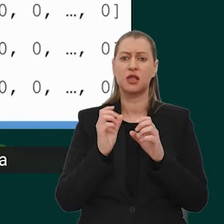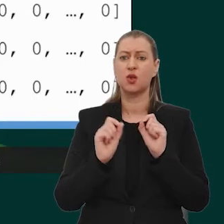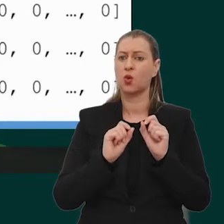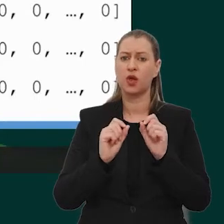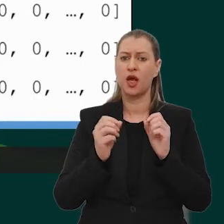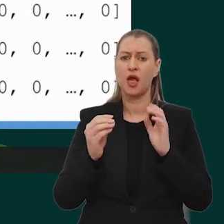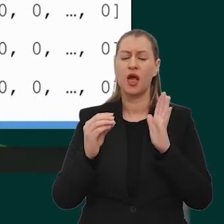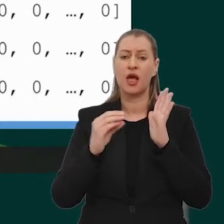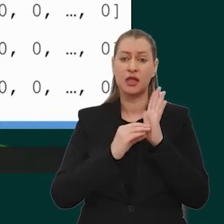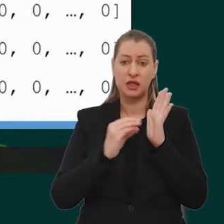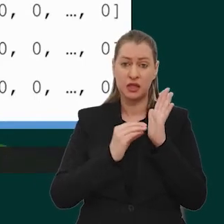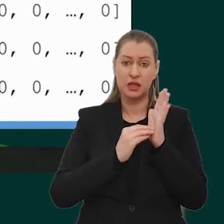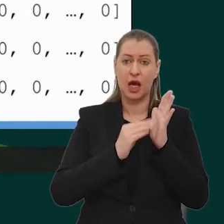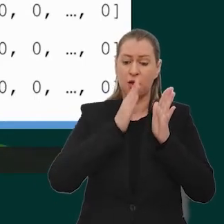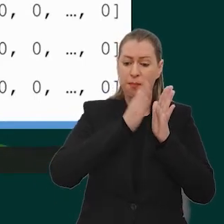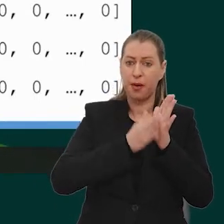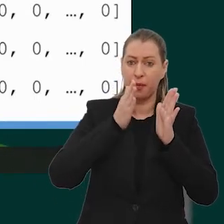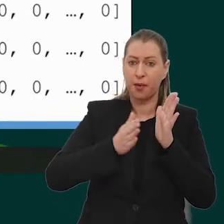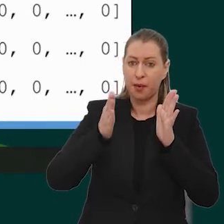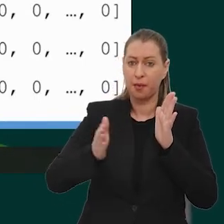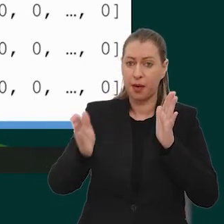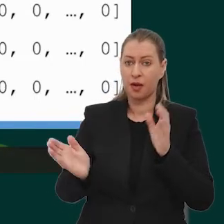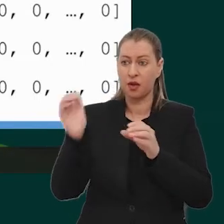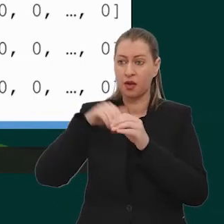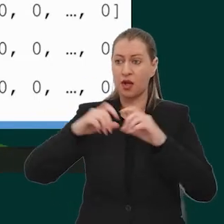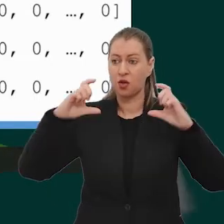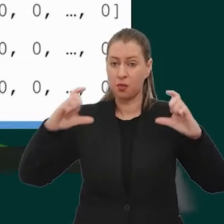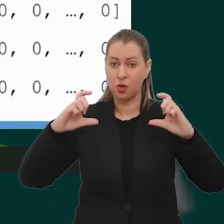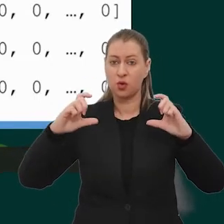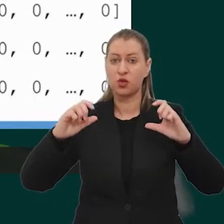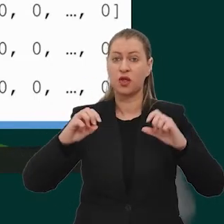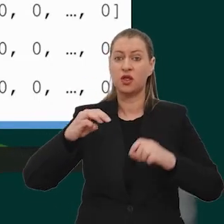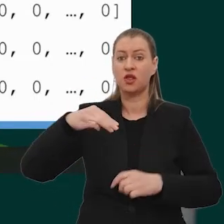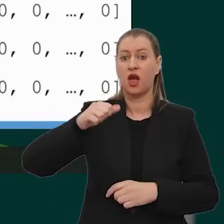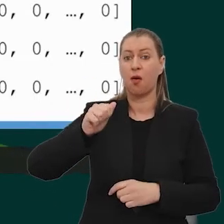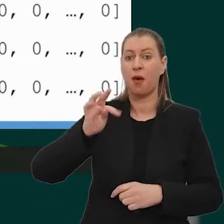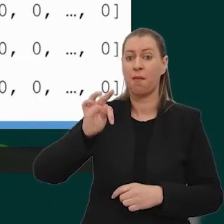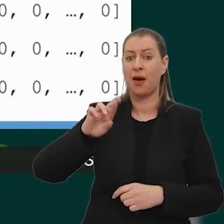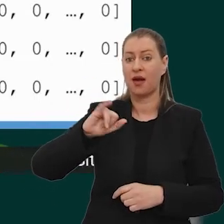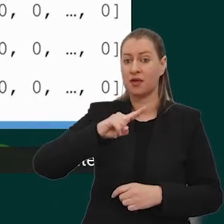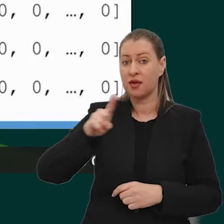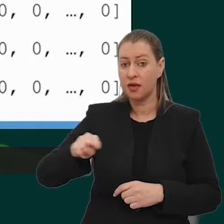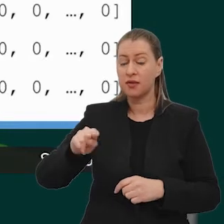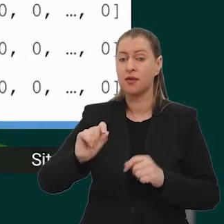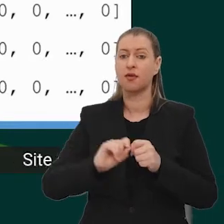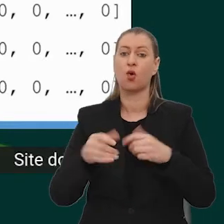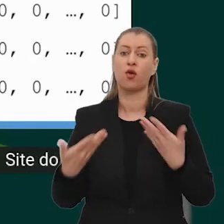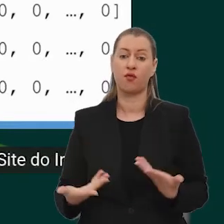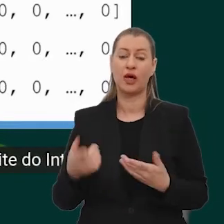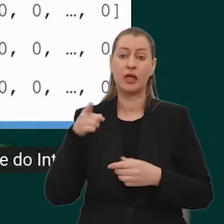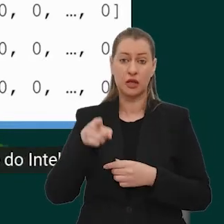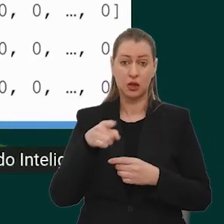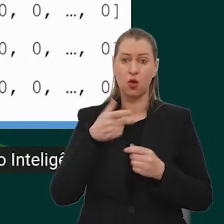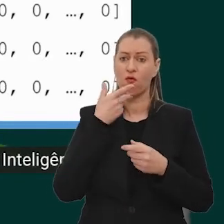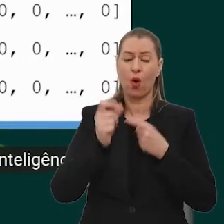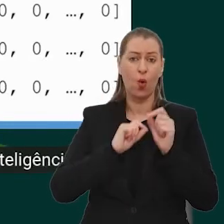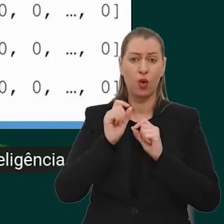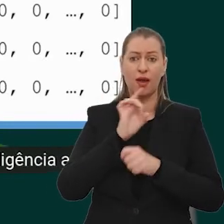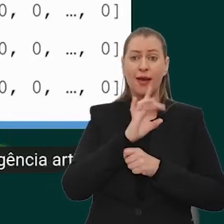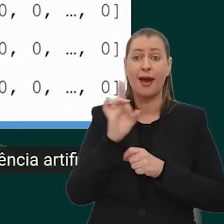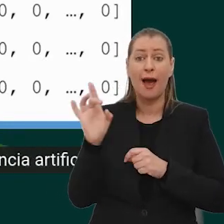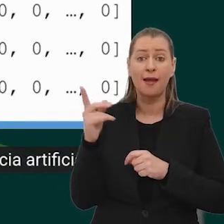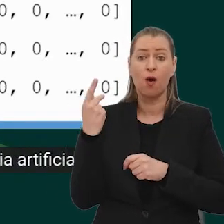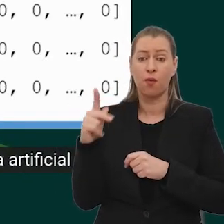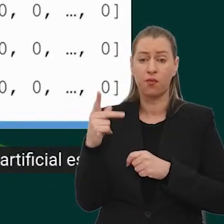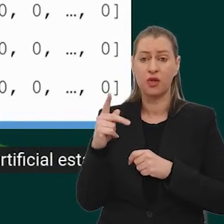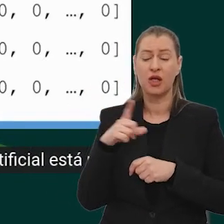de dados em sequência dentro de colchetes, é uma matriz. E quando a gente faz isso, a gente diz para cada uma daquelas,